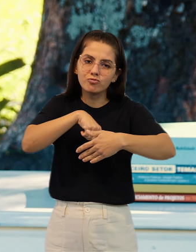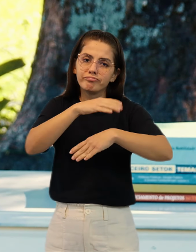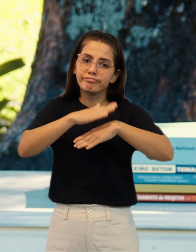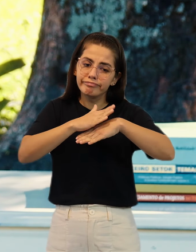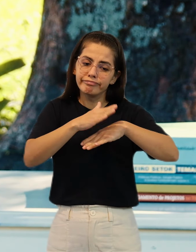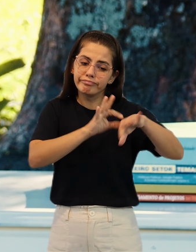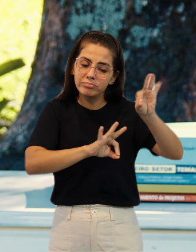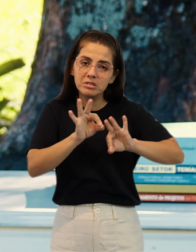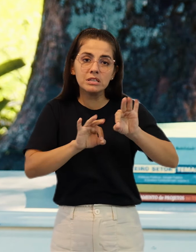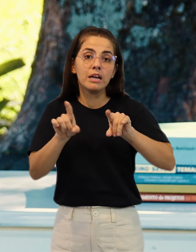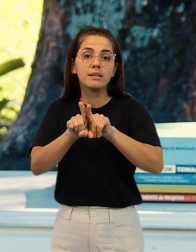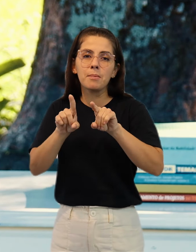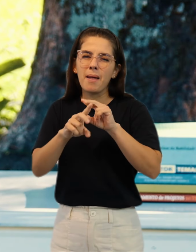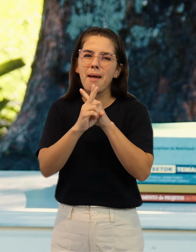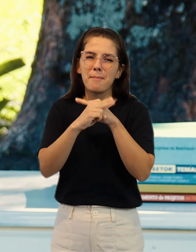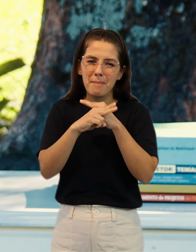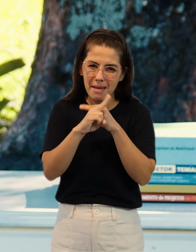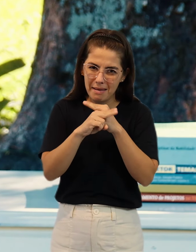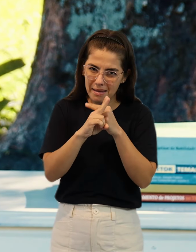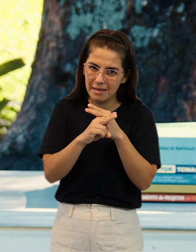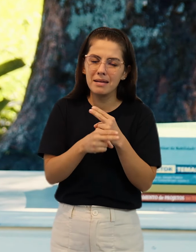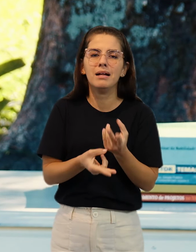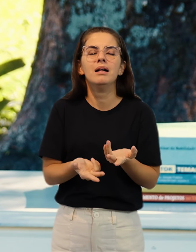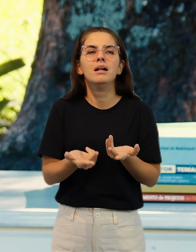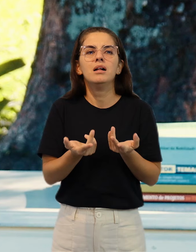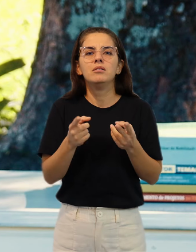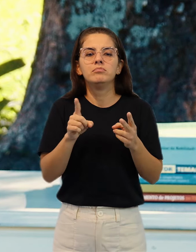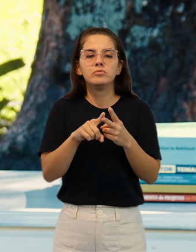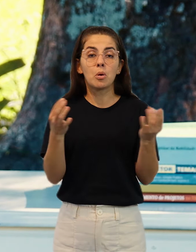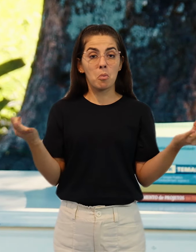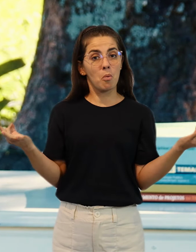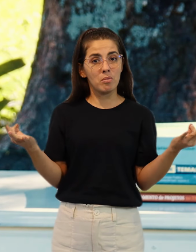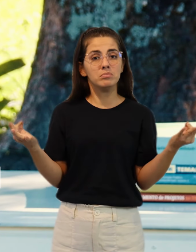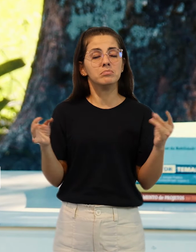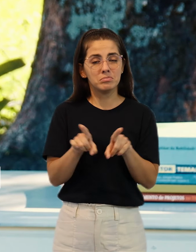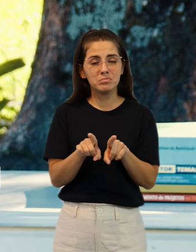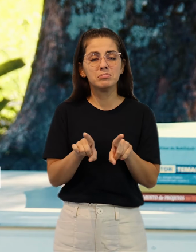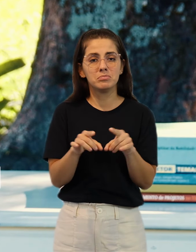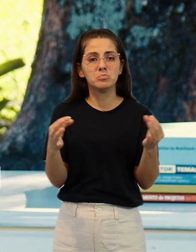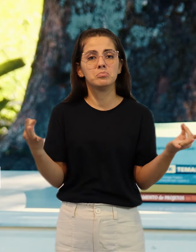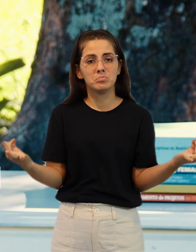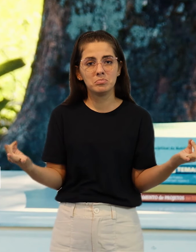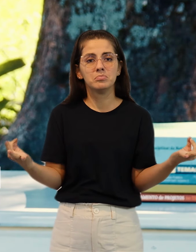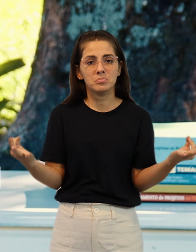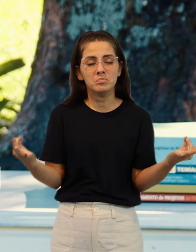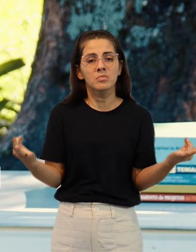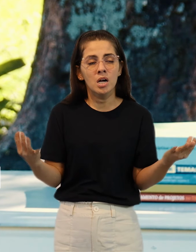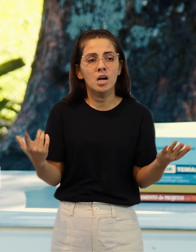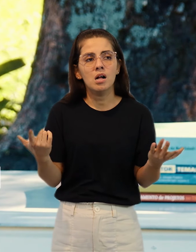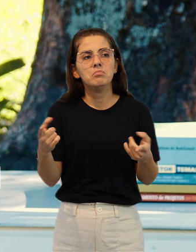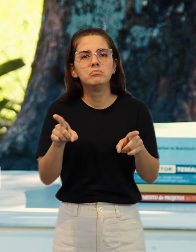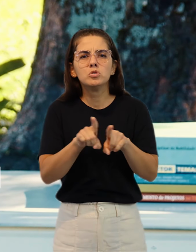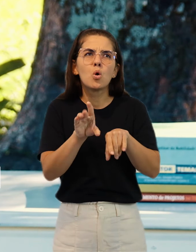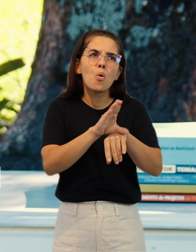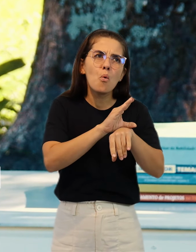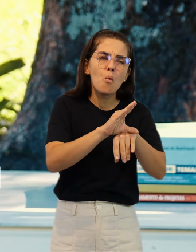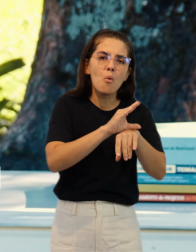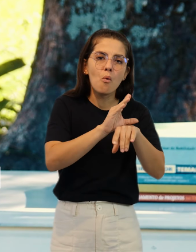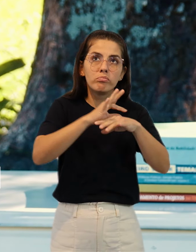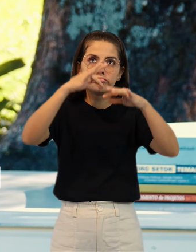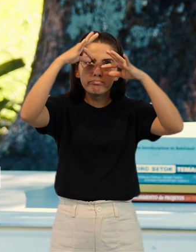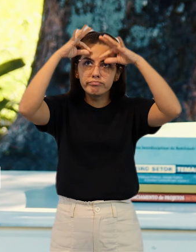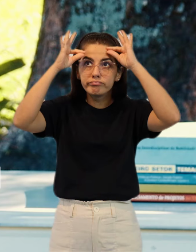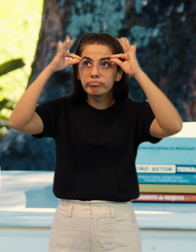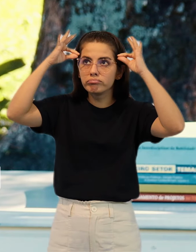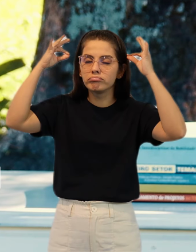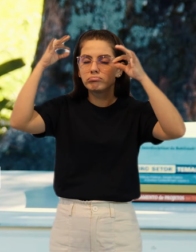foi a confeitaria artesanal que eu fiz pilates também, a gente fez yoga, teve yoga também, a gente